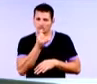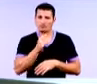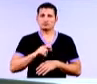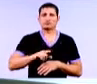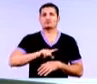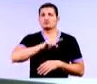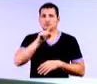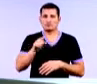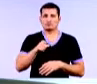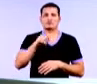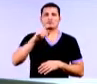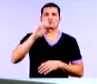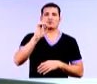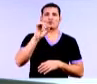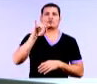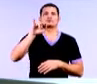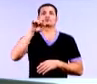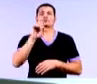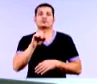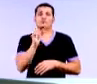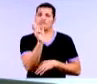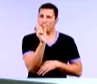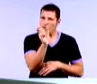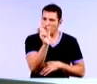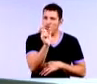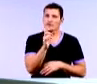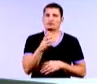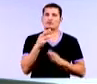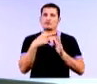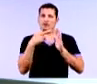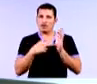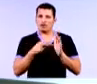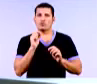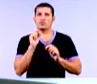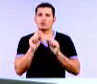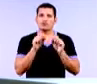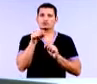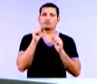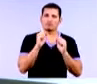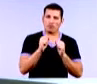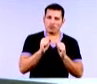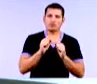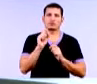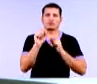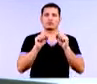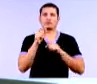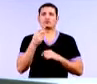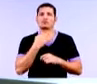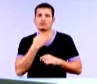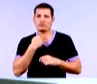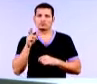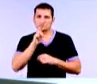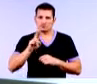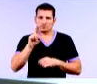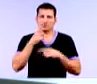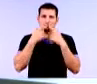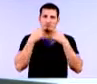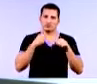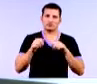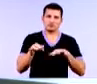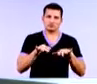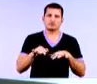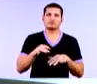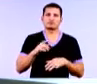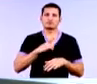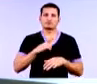pseudocódigo. As regras, as palavras reservadas, o que você pode e o que você não pode utilizar. E na linguagem de programação, isso